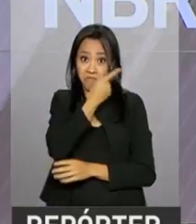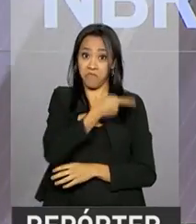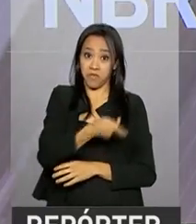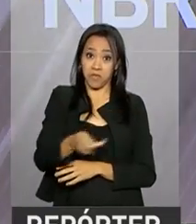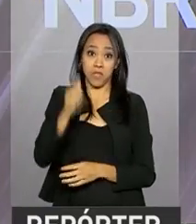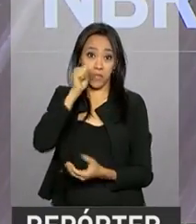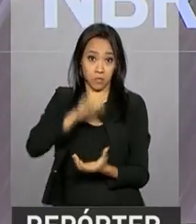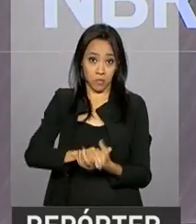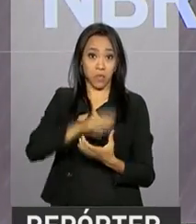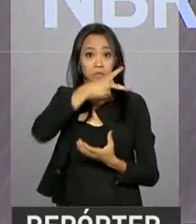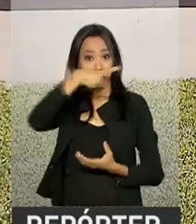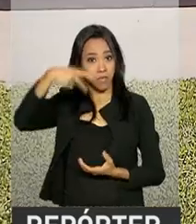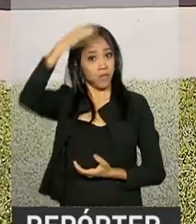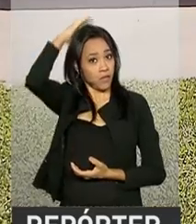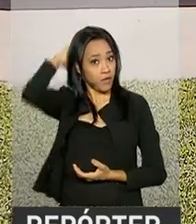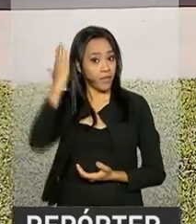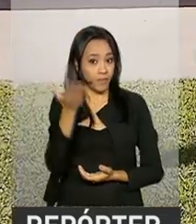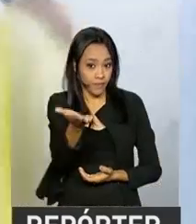primeira-dama Marcela Temer.